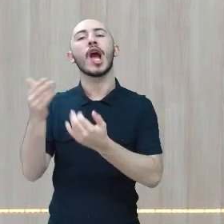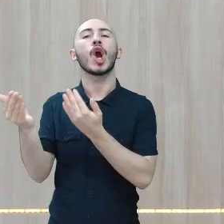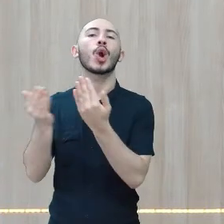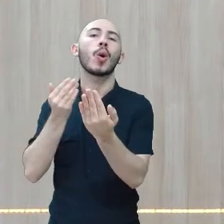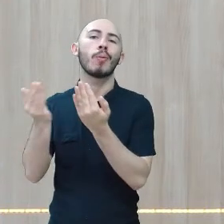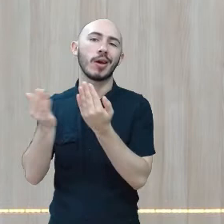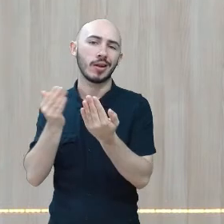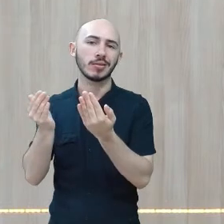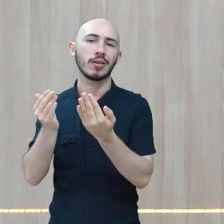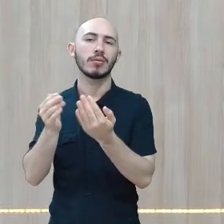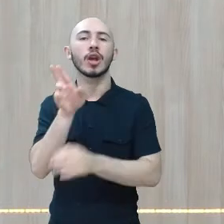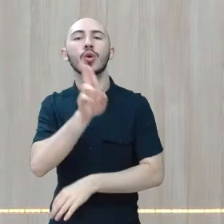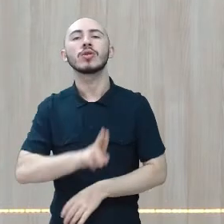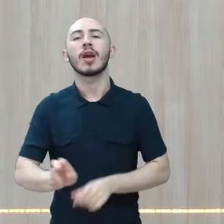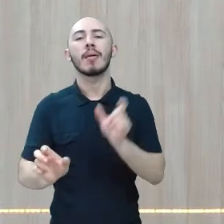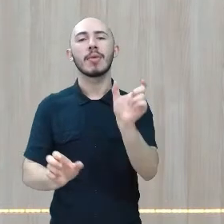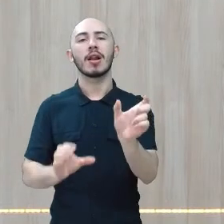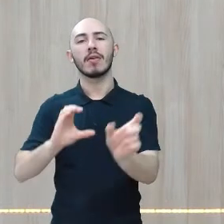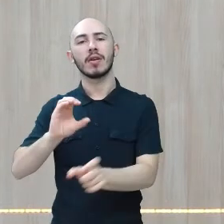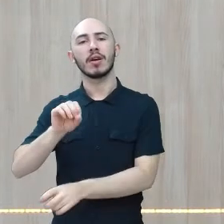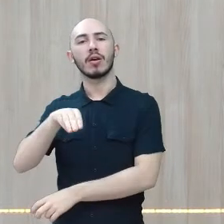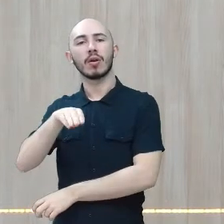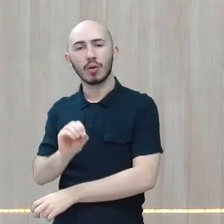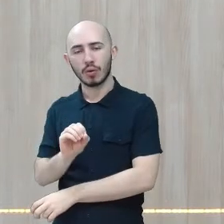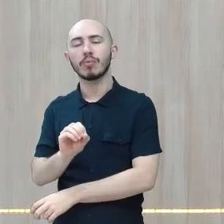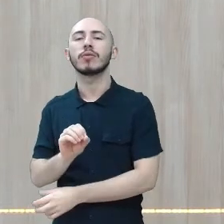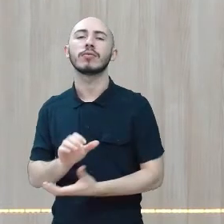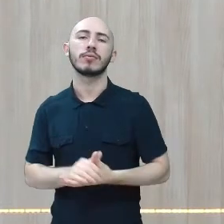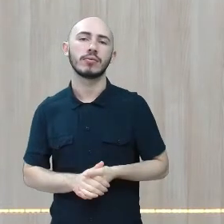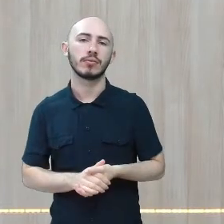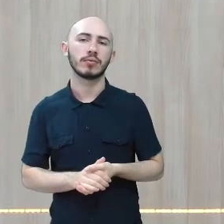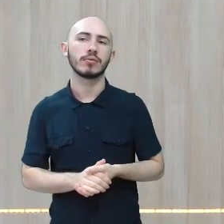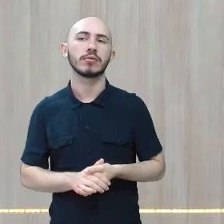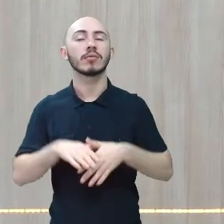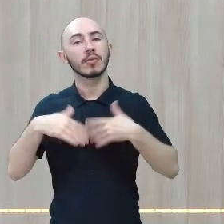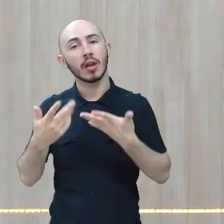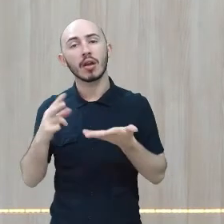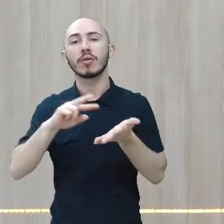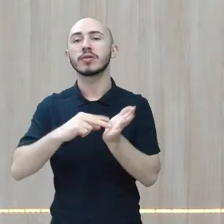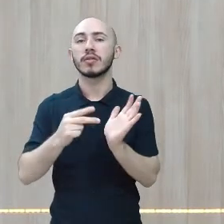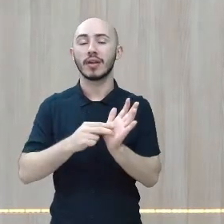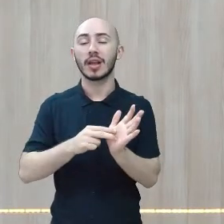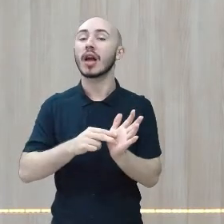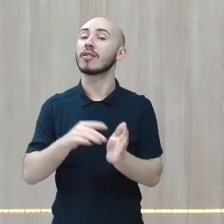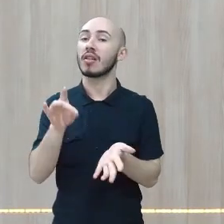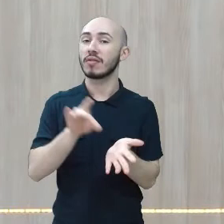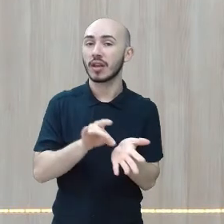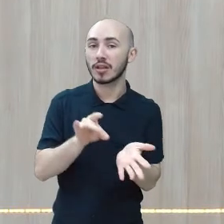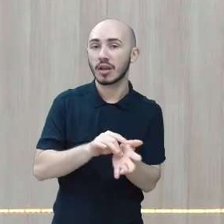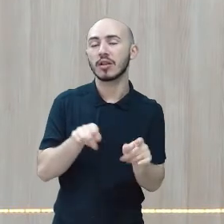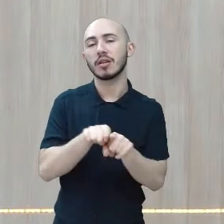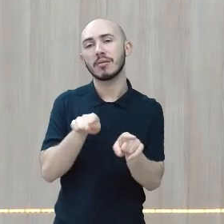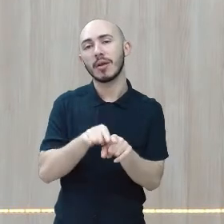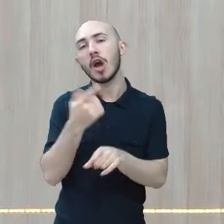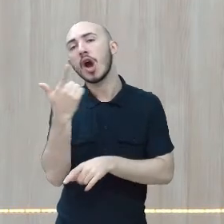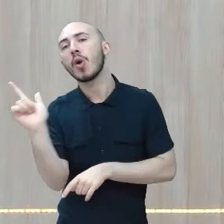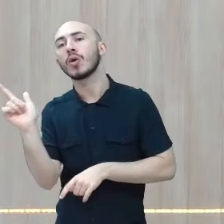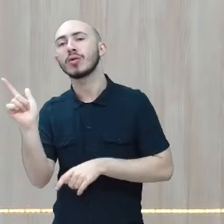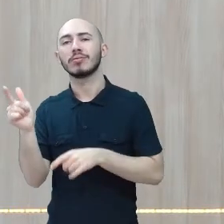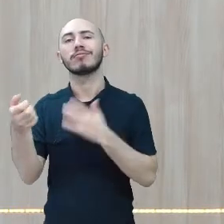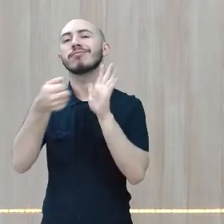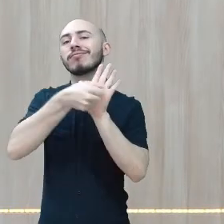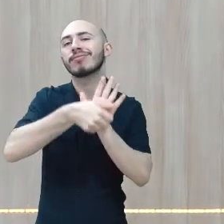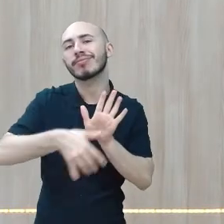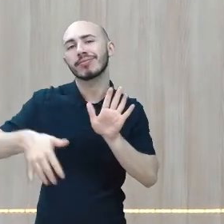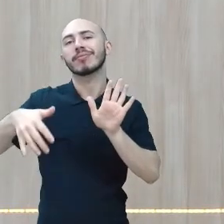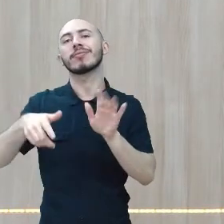é? O sentido real e o literal e o figurado, não é?